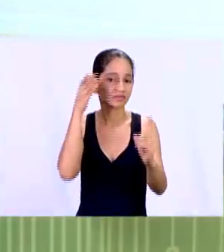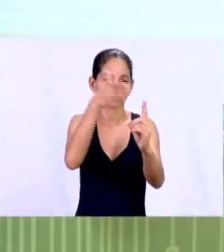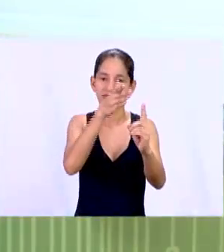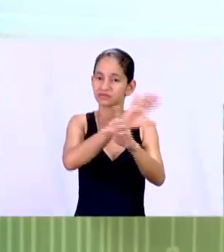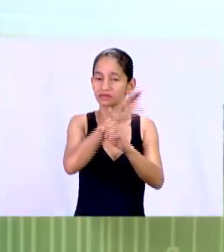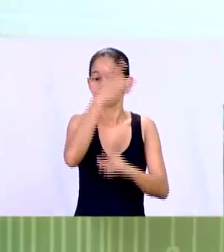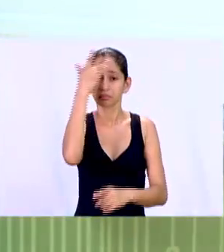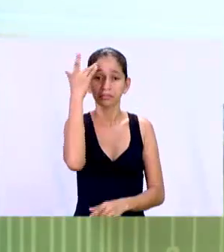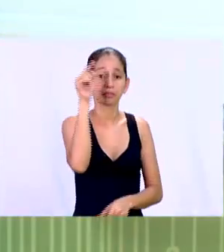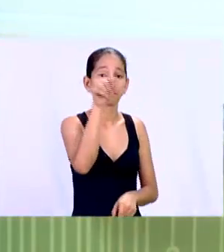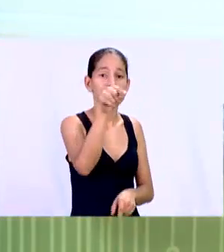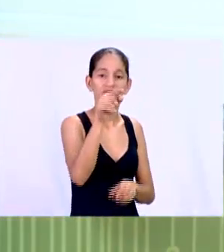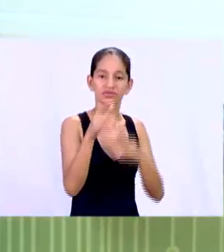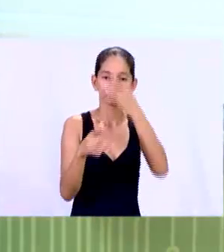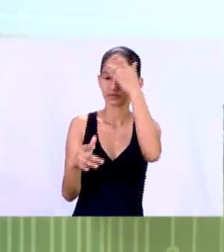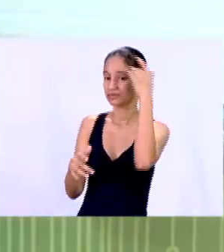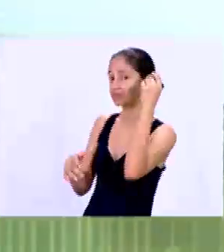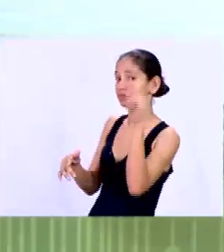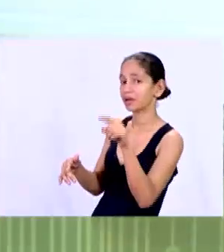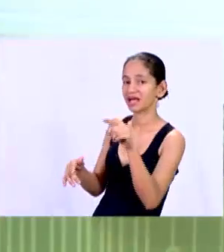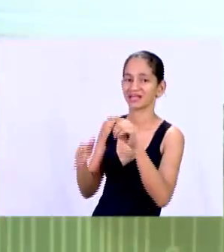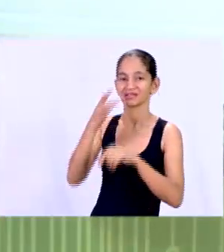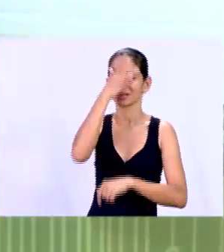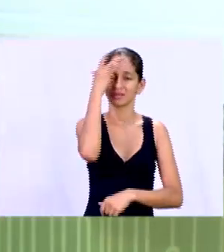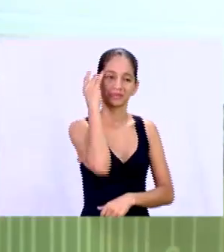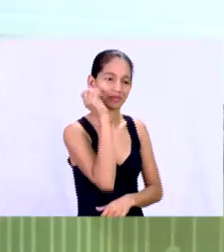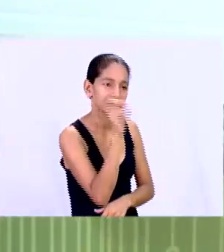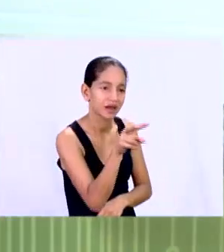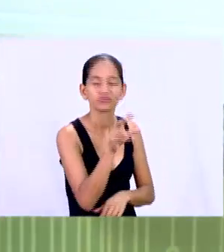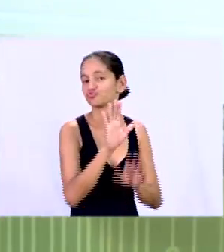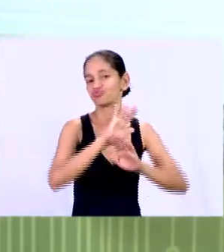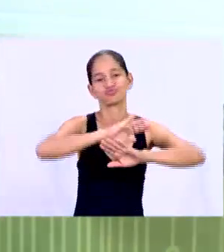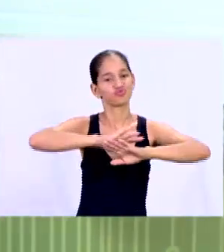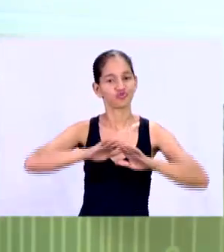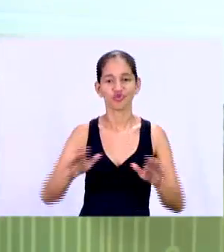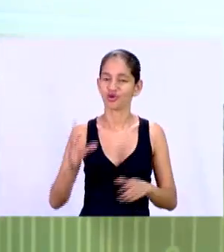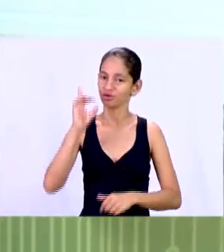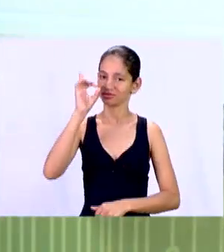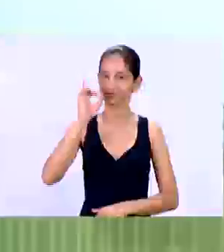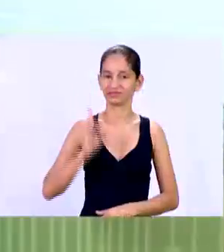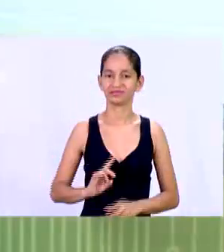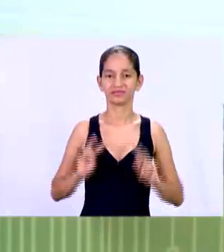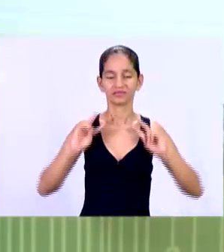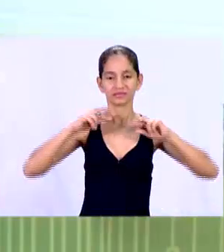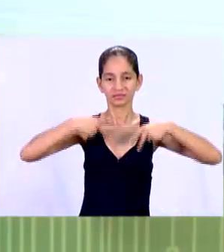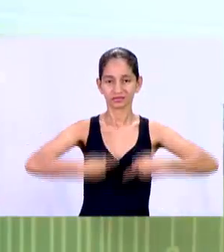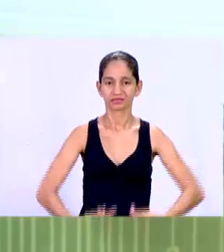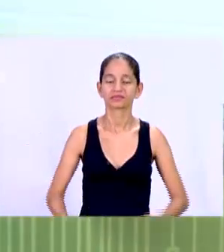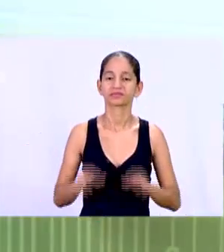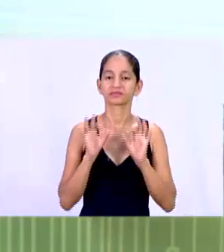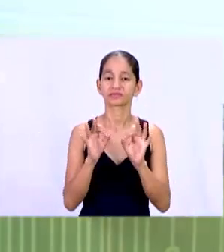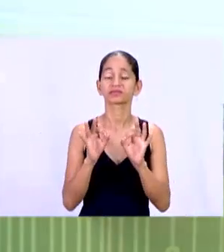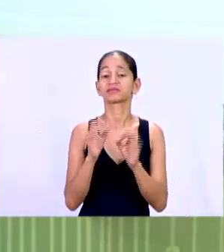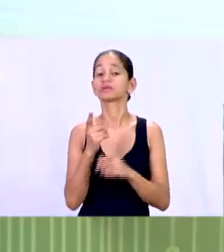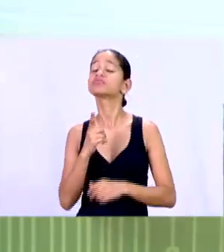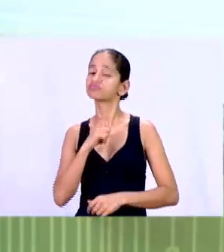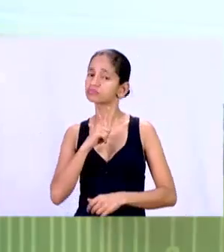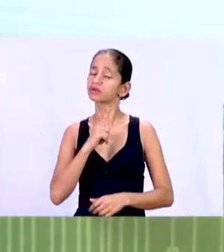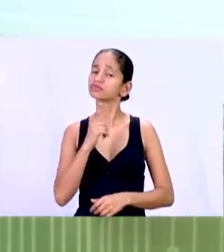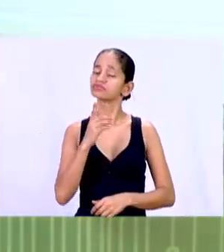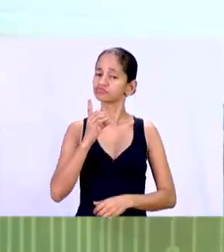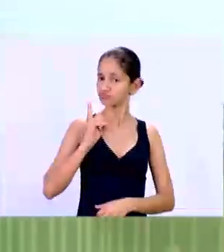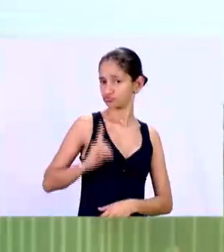como seres humanos, nós temos direito, né, à dignidade. Nós precisamos ter